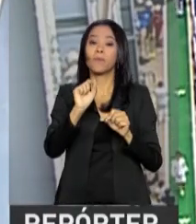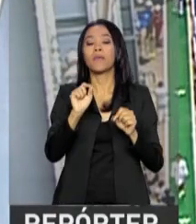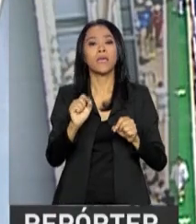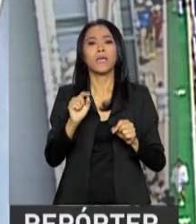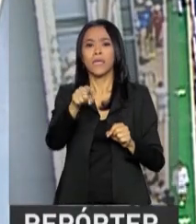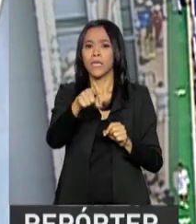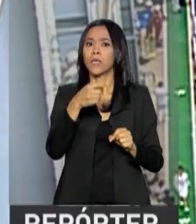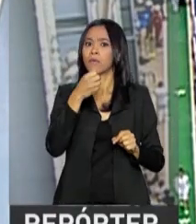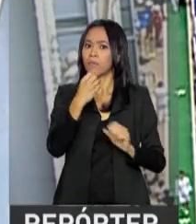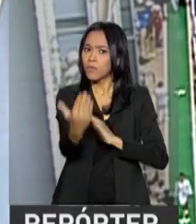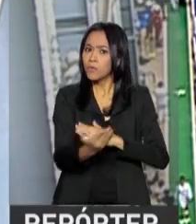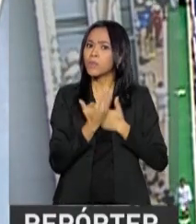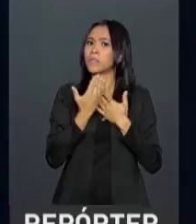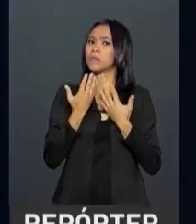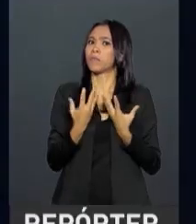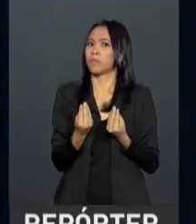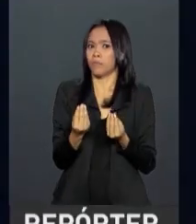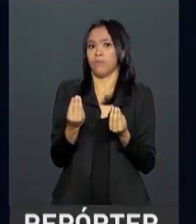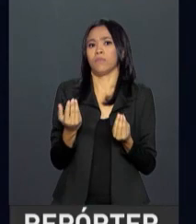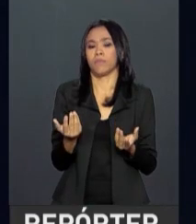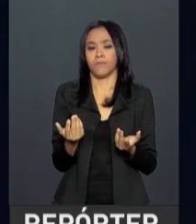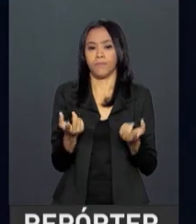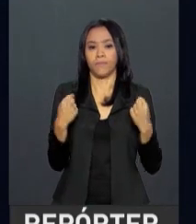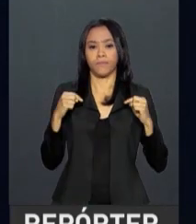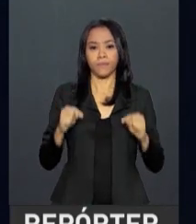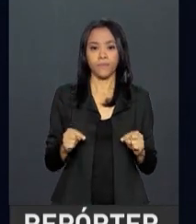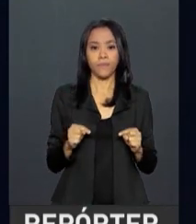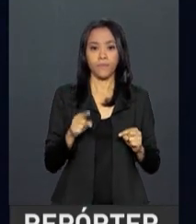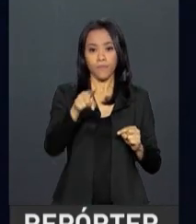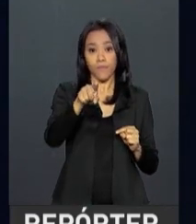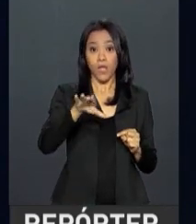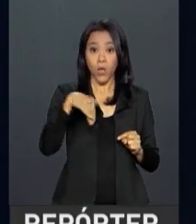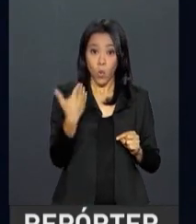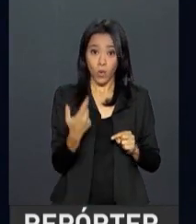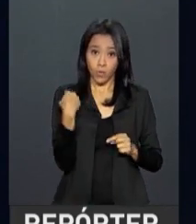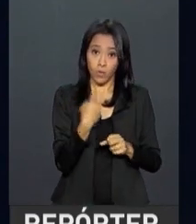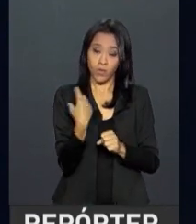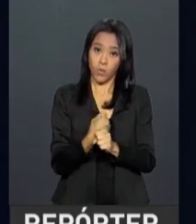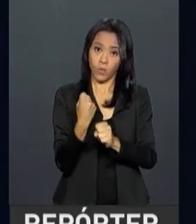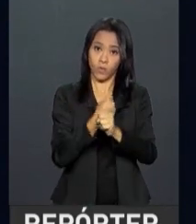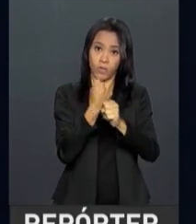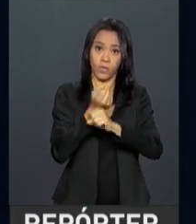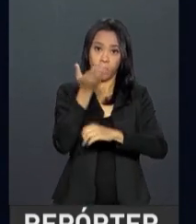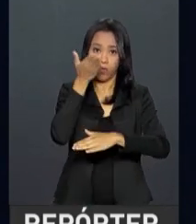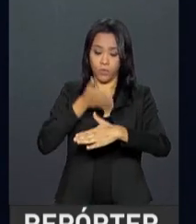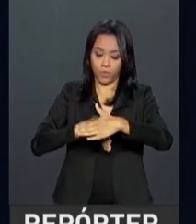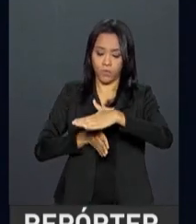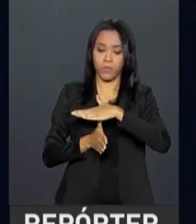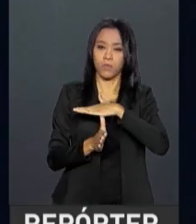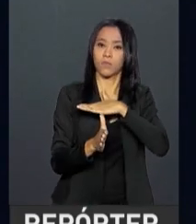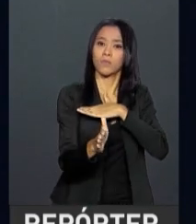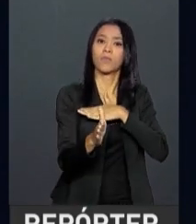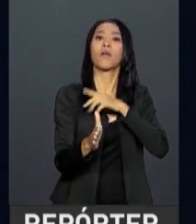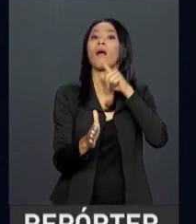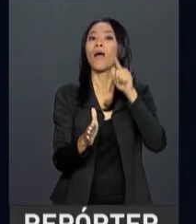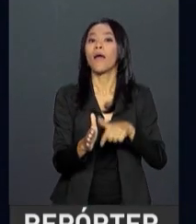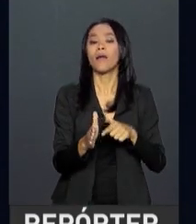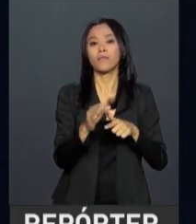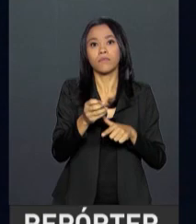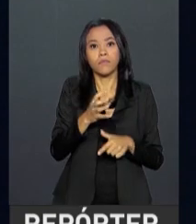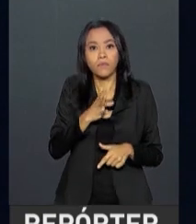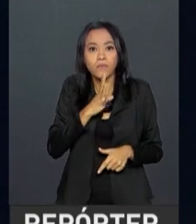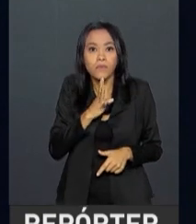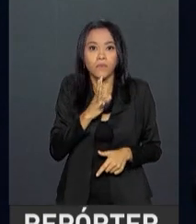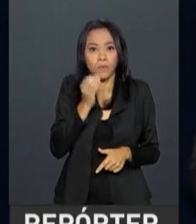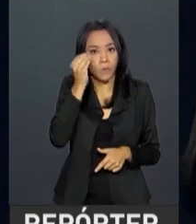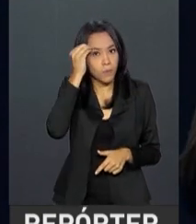vão além da área militar. Ao construirmos os nossos submarinos, nós estamos construindo saber,